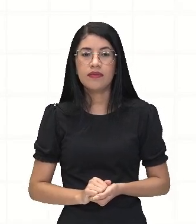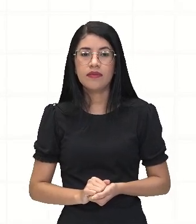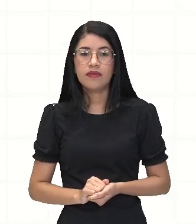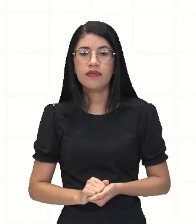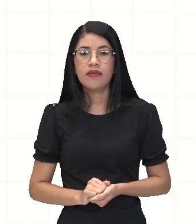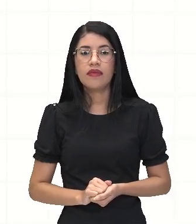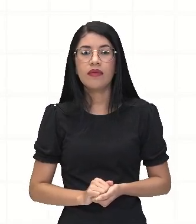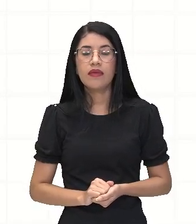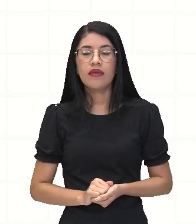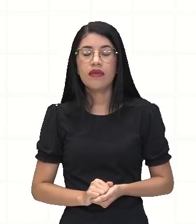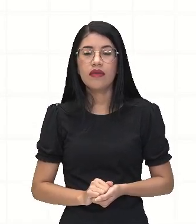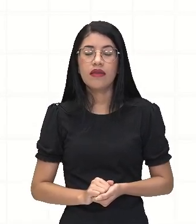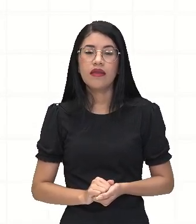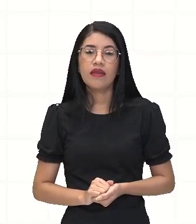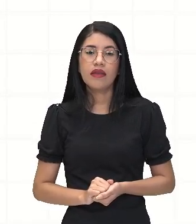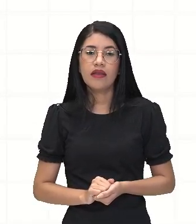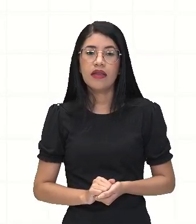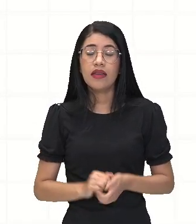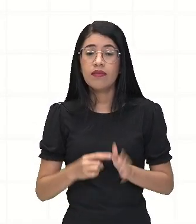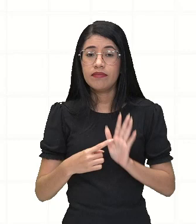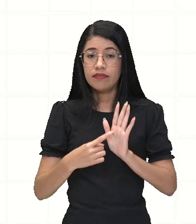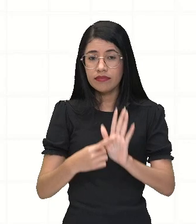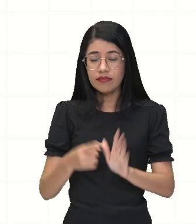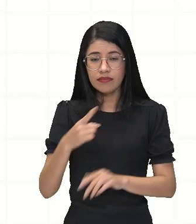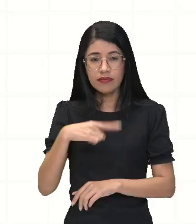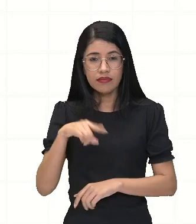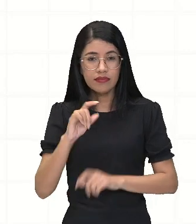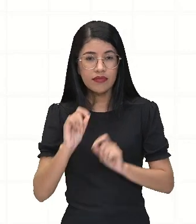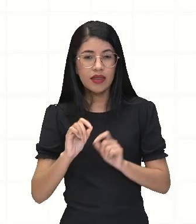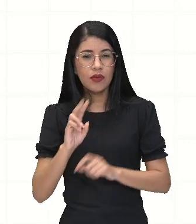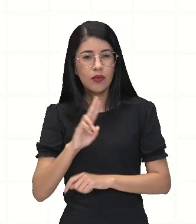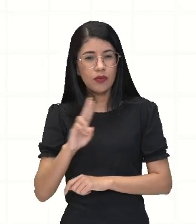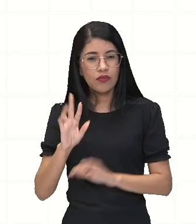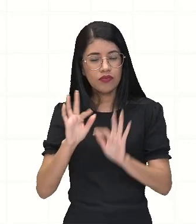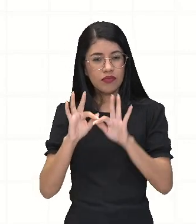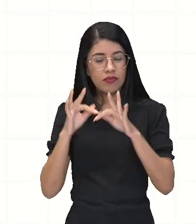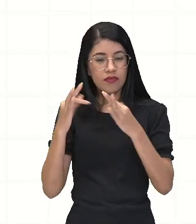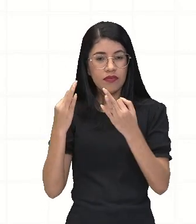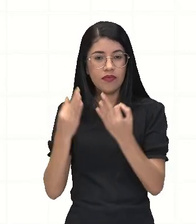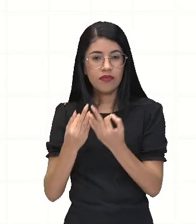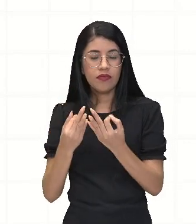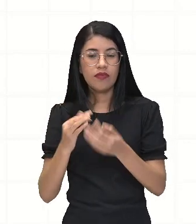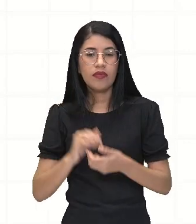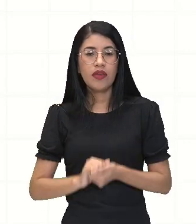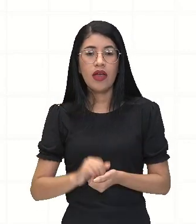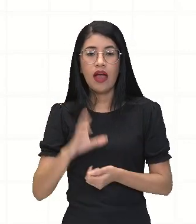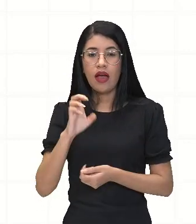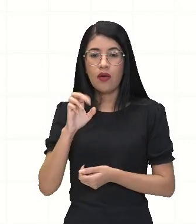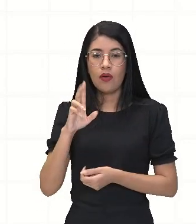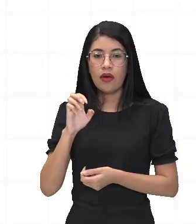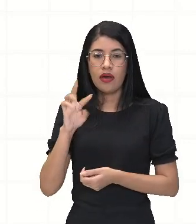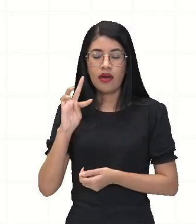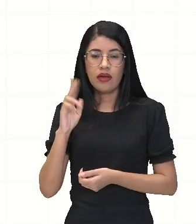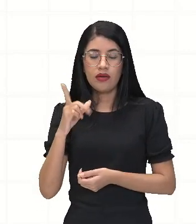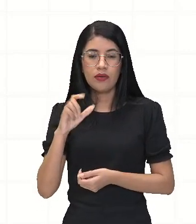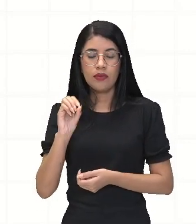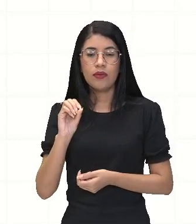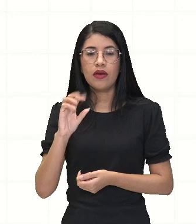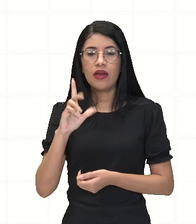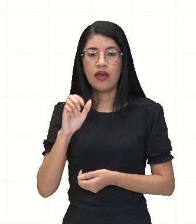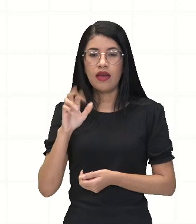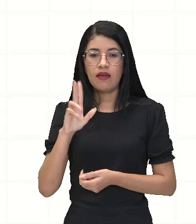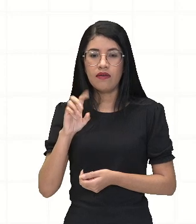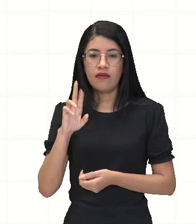ocupação. Eu vou destacar para vocês um nome de uma família, a família Coelho de Carvalho, que